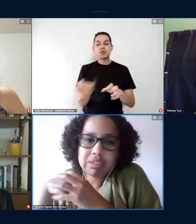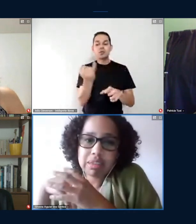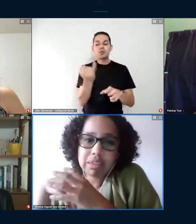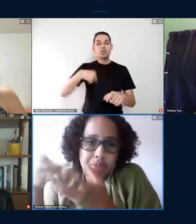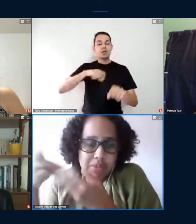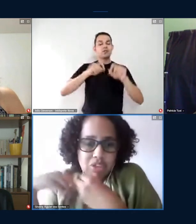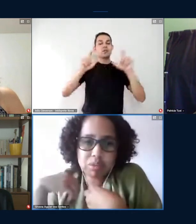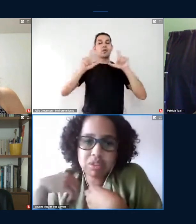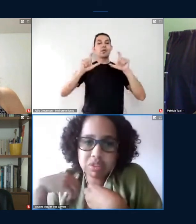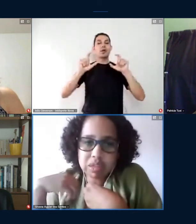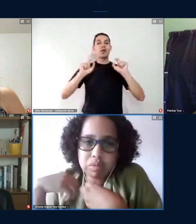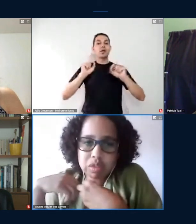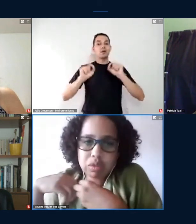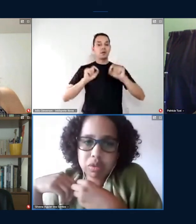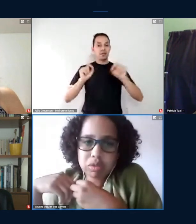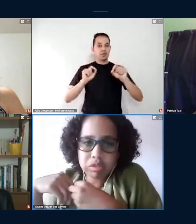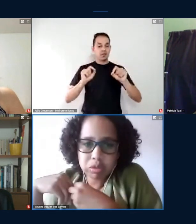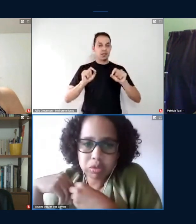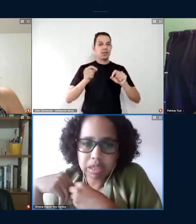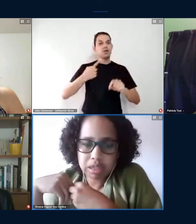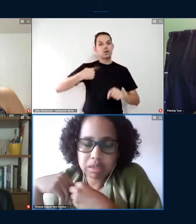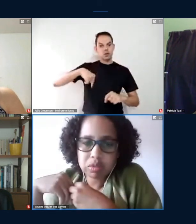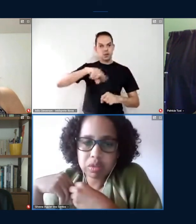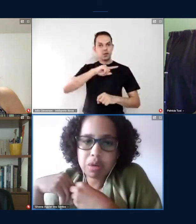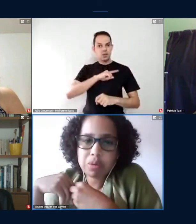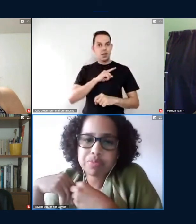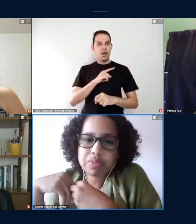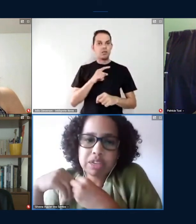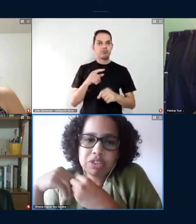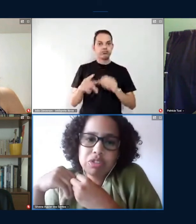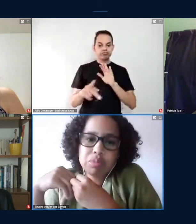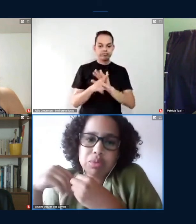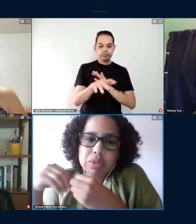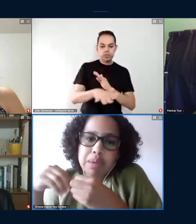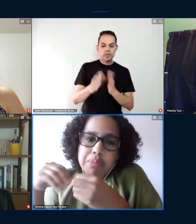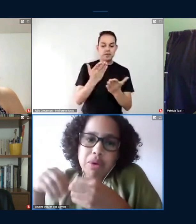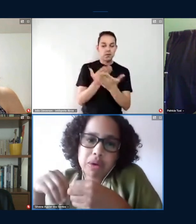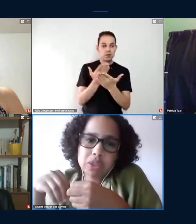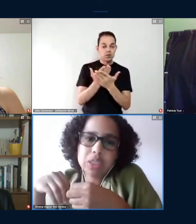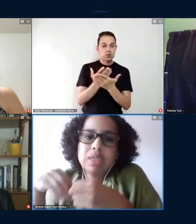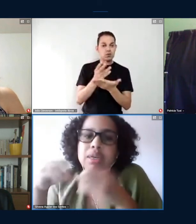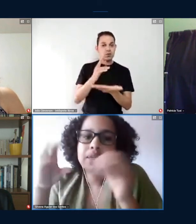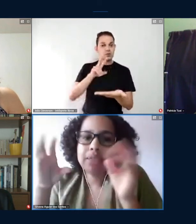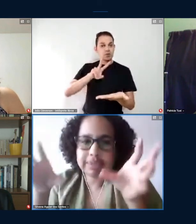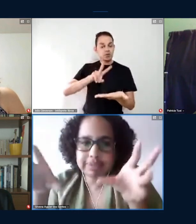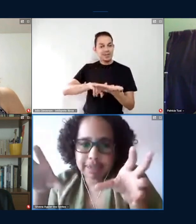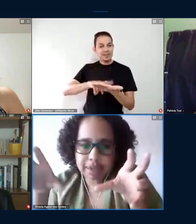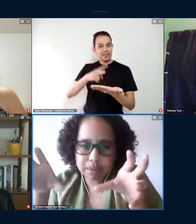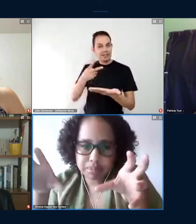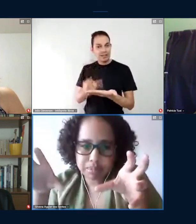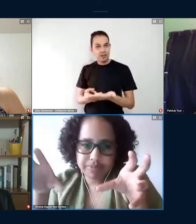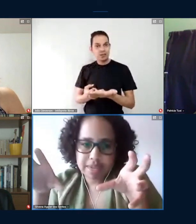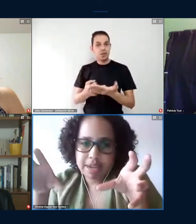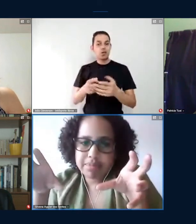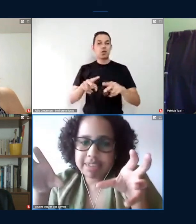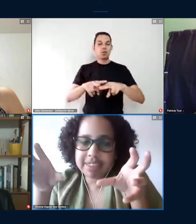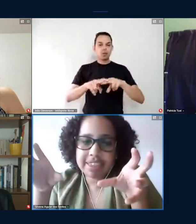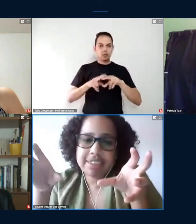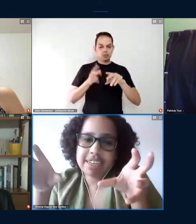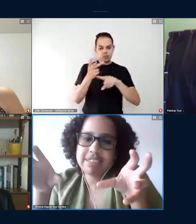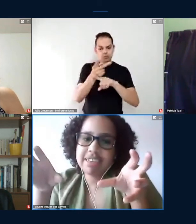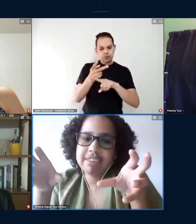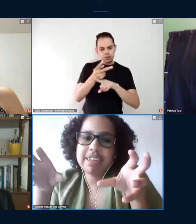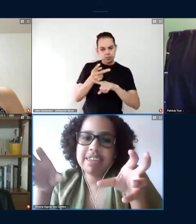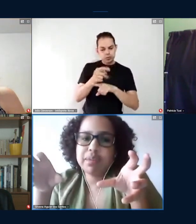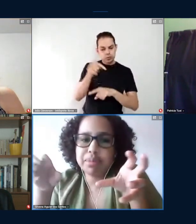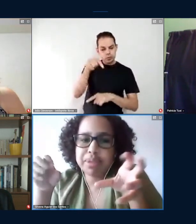que a gente, obviamente, como nós estamos dentro dos estudos da tradução, a gente busca a porte desse campo, mas